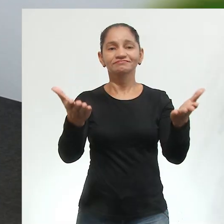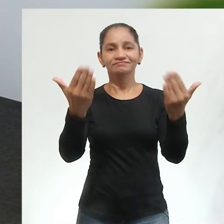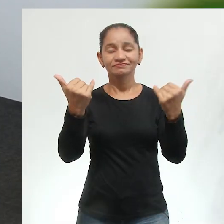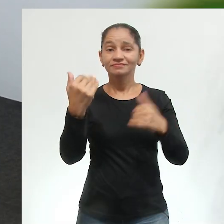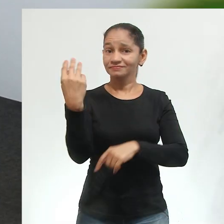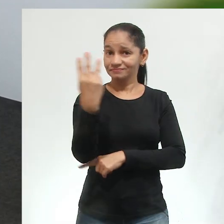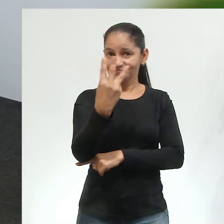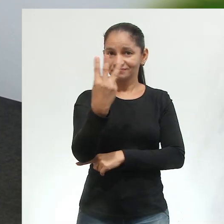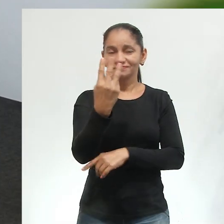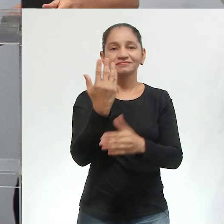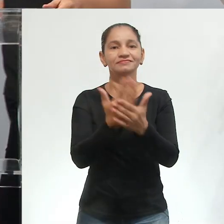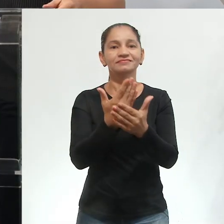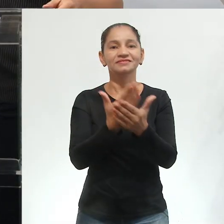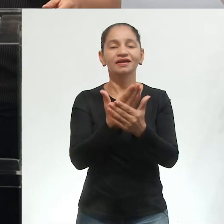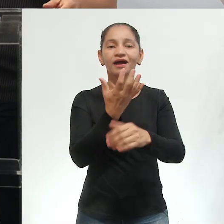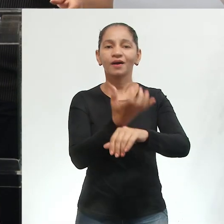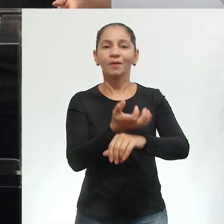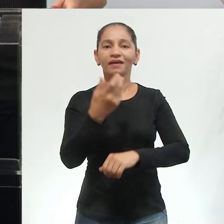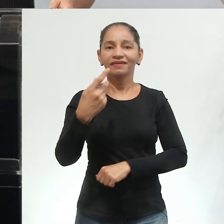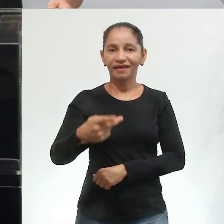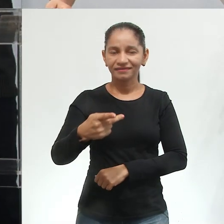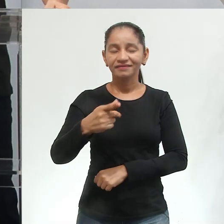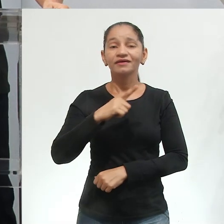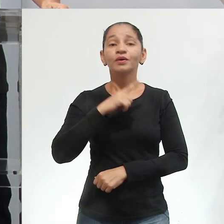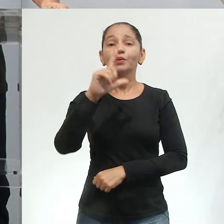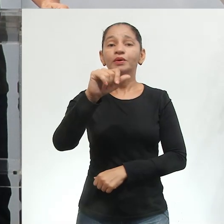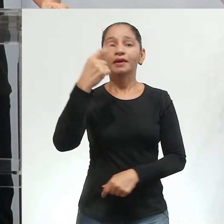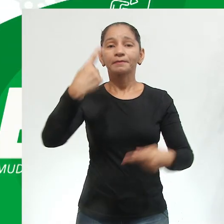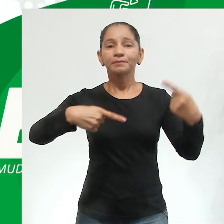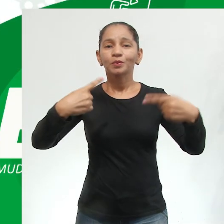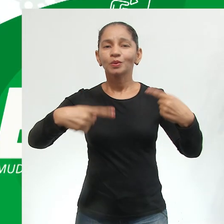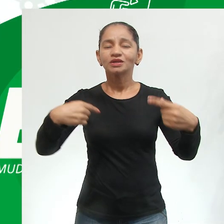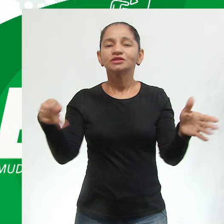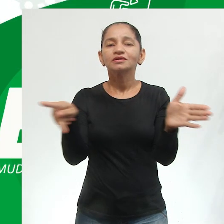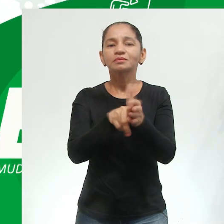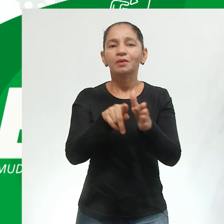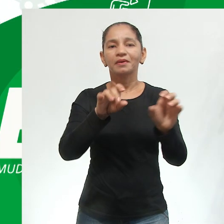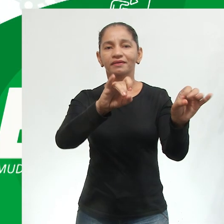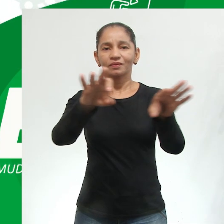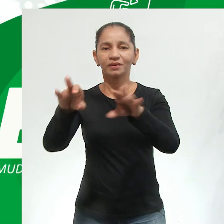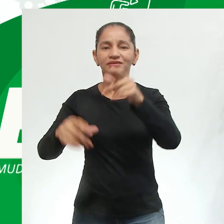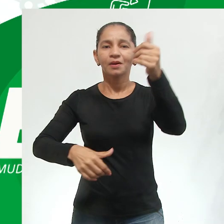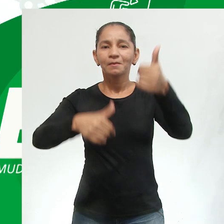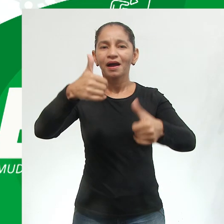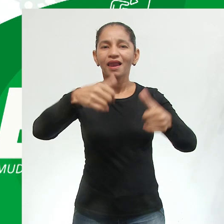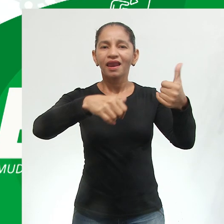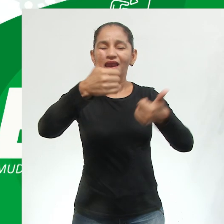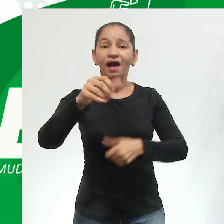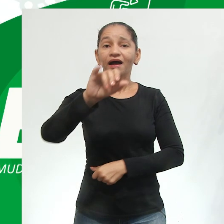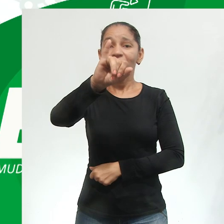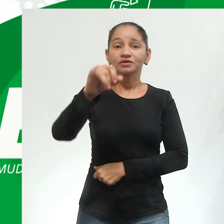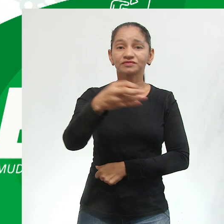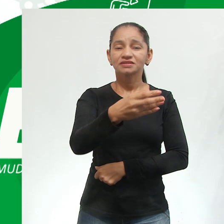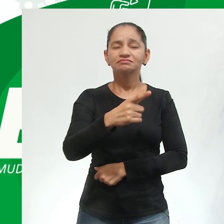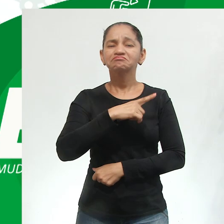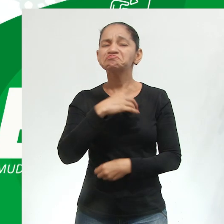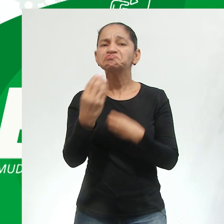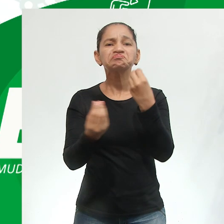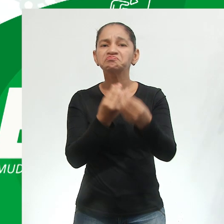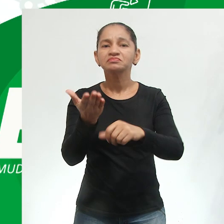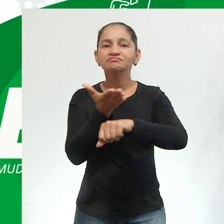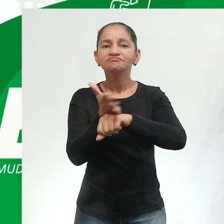para a nossa terceira aula dessa disciplina, né? Nós vamos estudar políticas educacionais, avaliação e inovação na